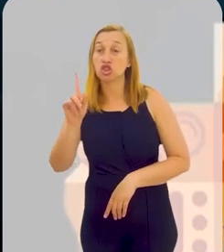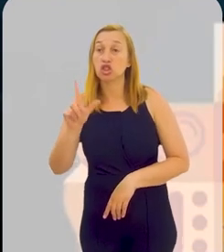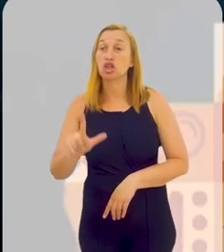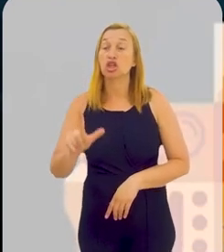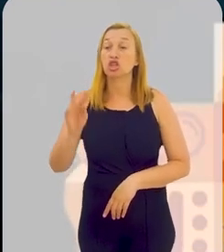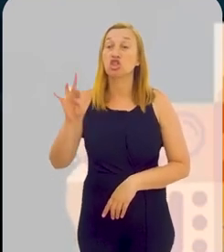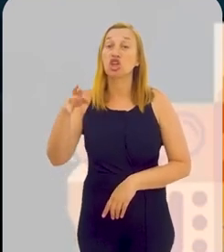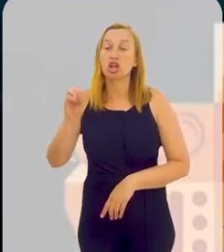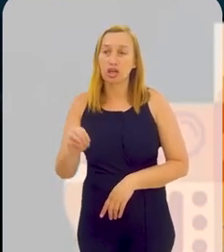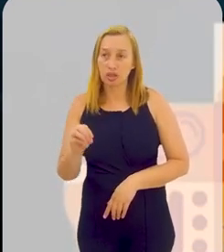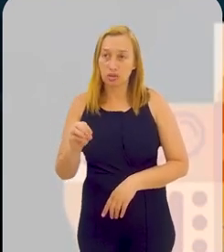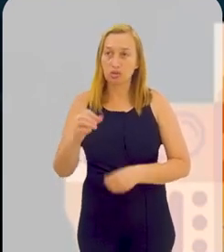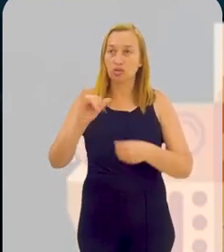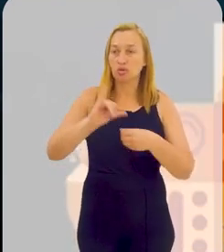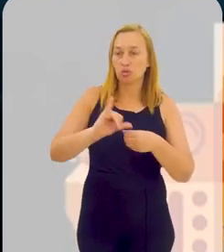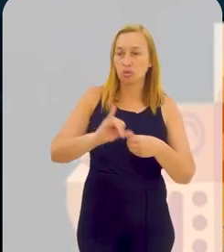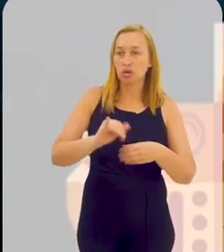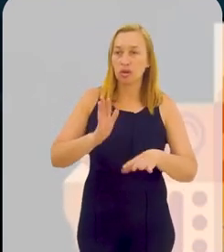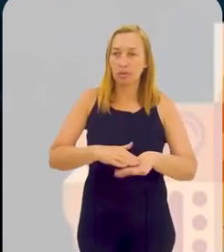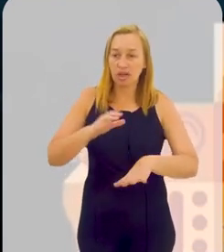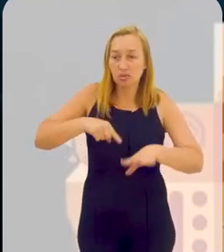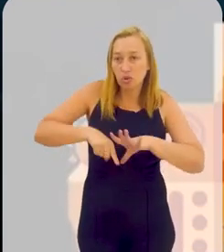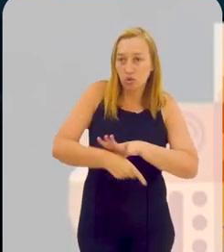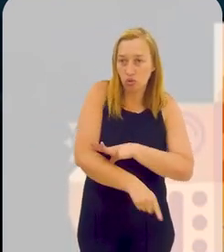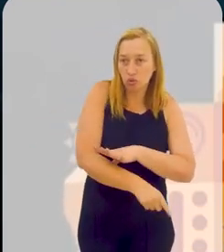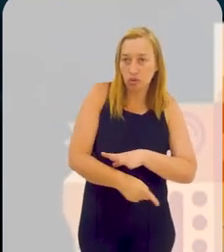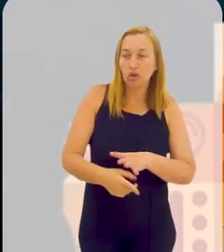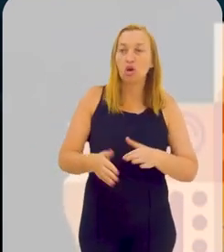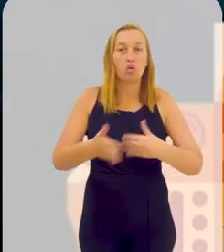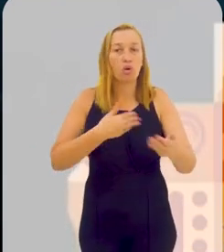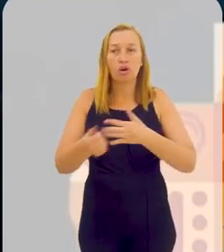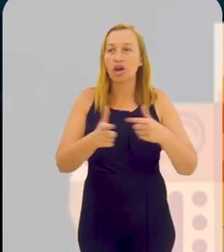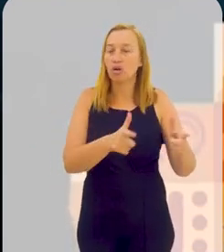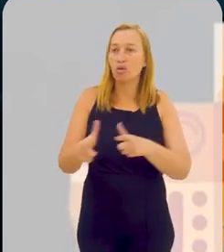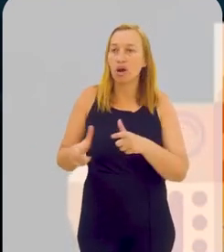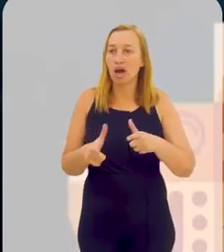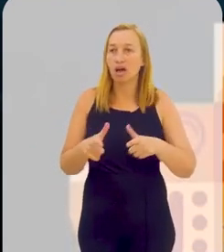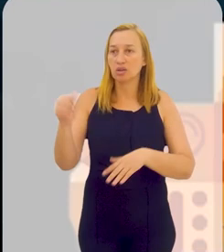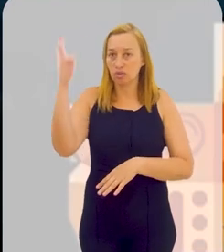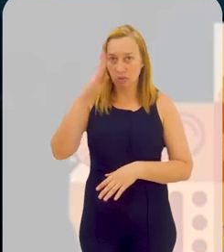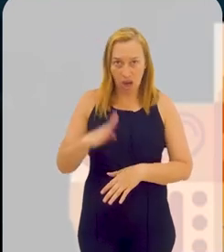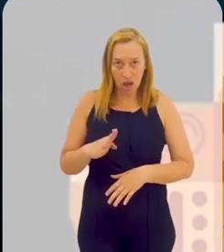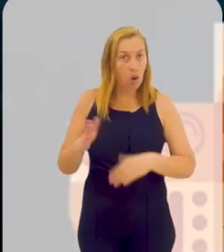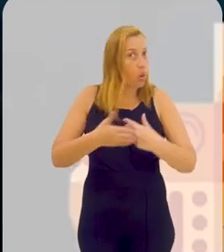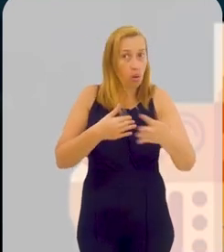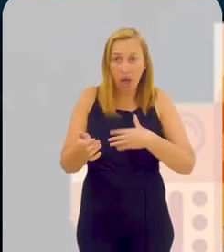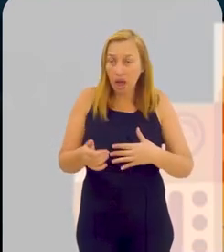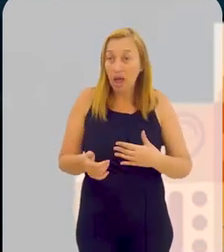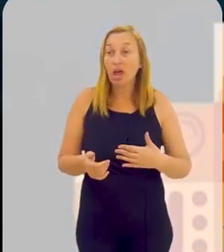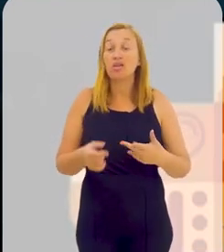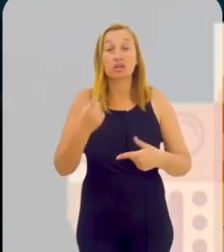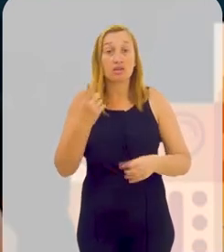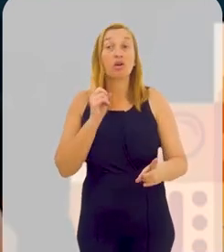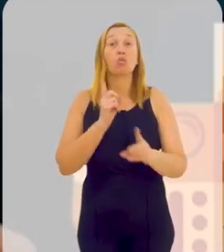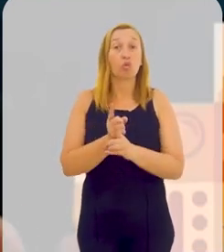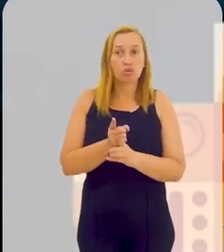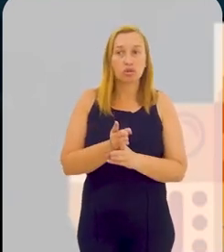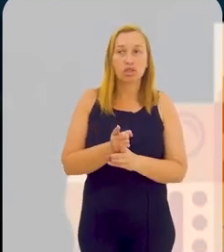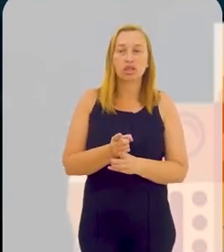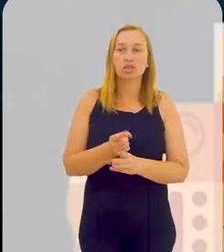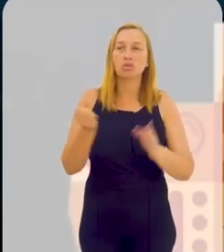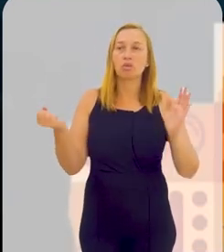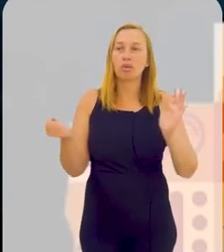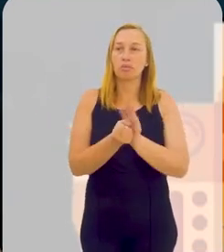dia de combustíveis até os mais profundos rincões do Brasil. Qualquer lugar que você vá no Brasil, qualquer lugar você vai